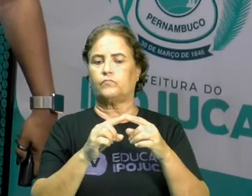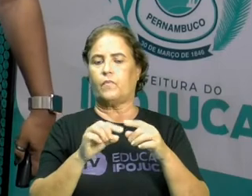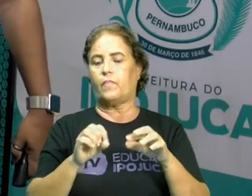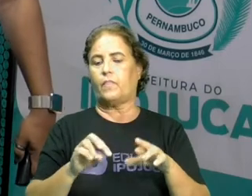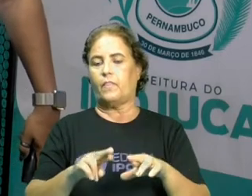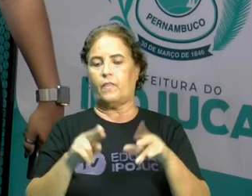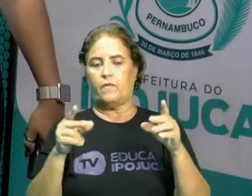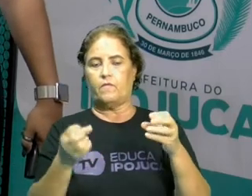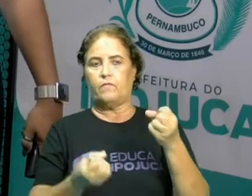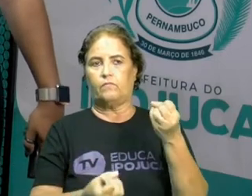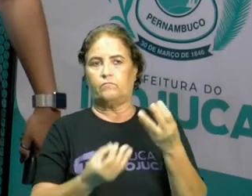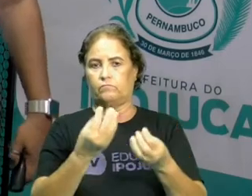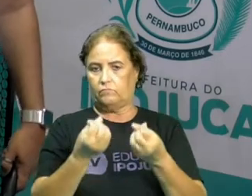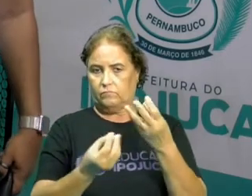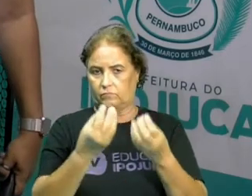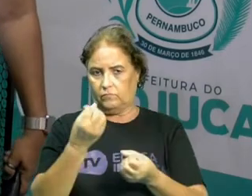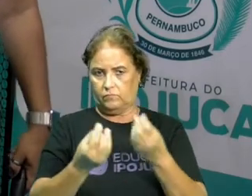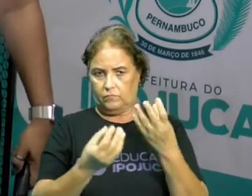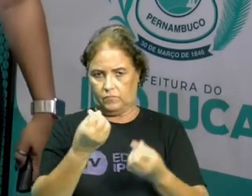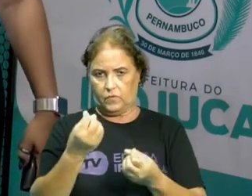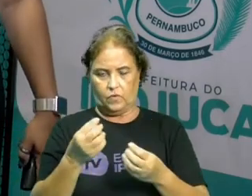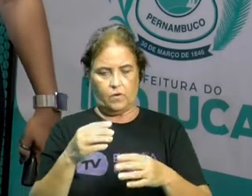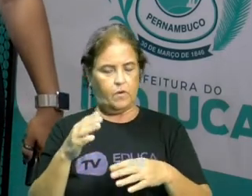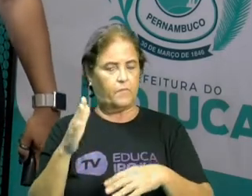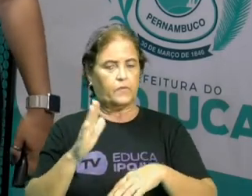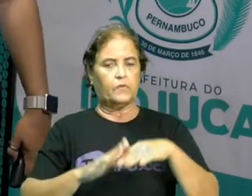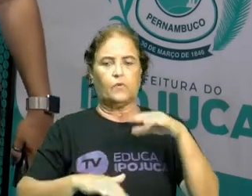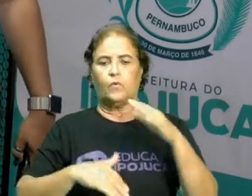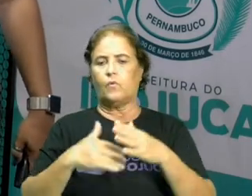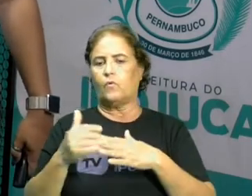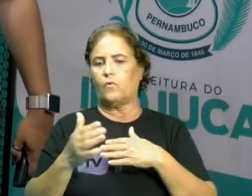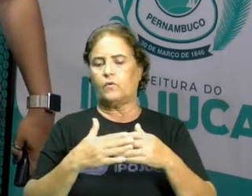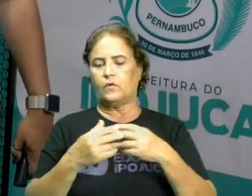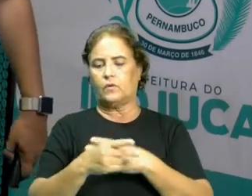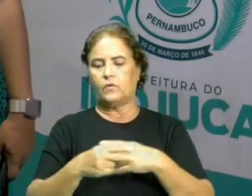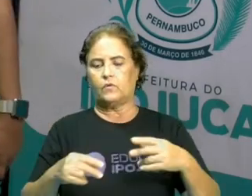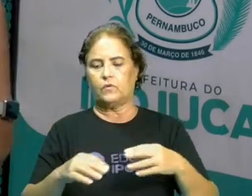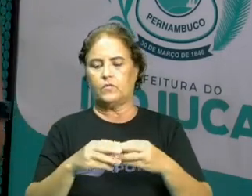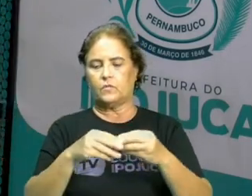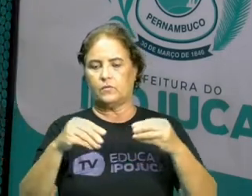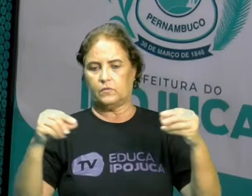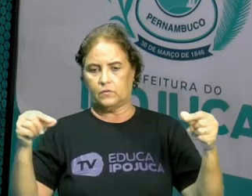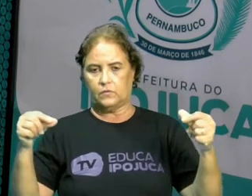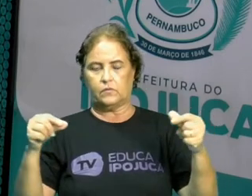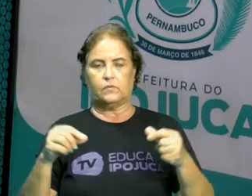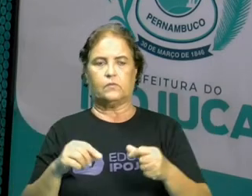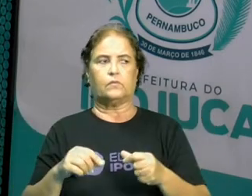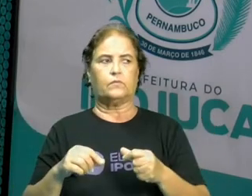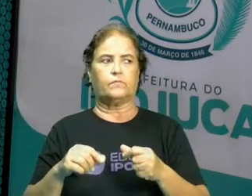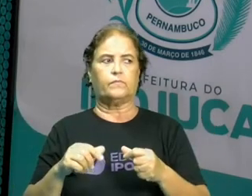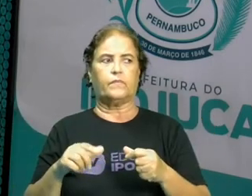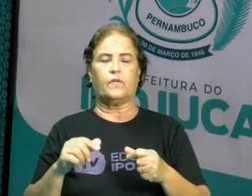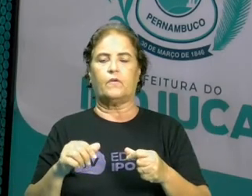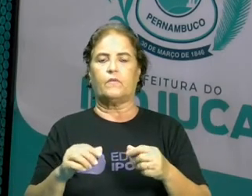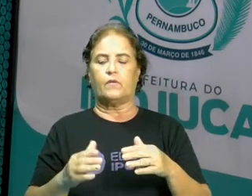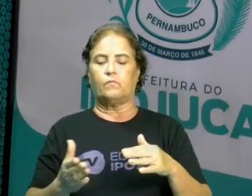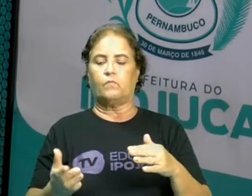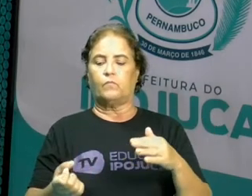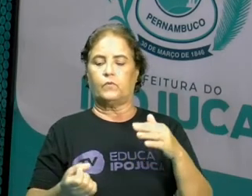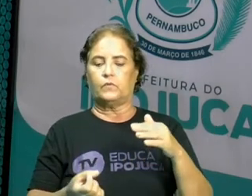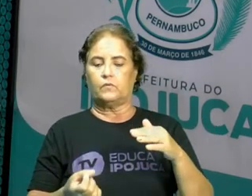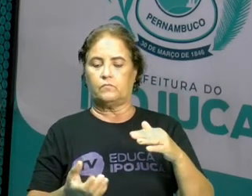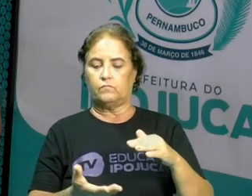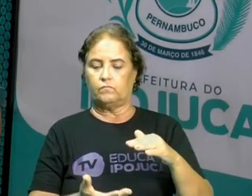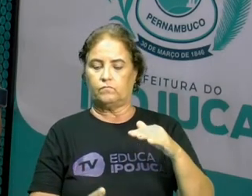certo? Só que eu dei o exemplo de água, mas pode ser qualquer substância líquida. Então, o que é que eu vou fazer? Eu vou colocar